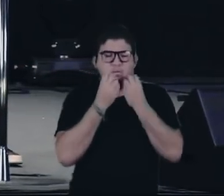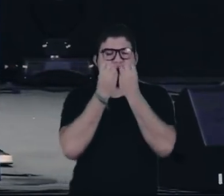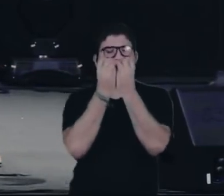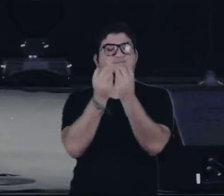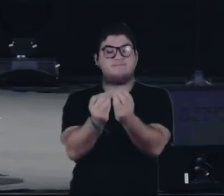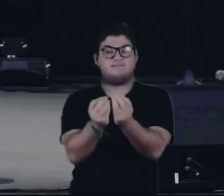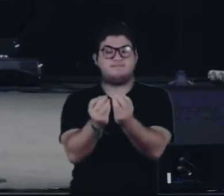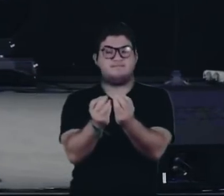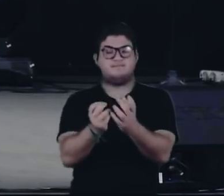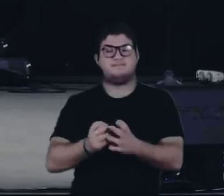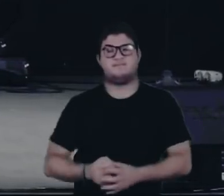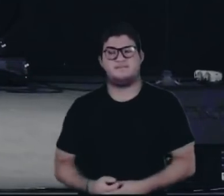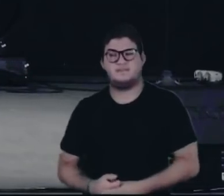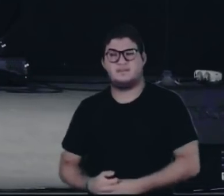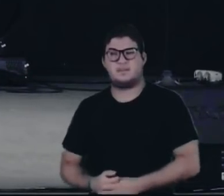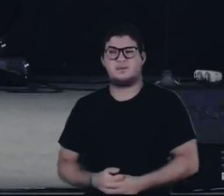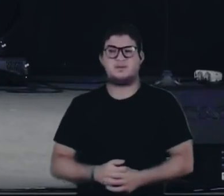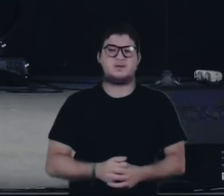doador.